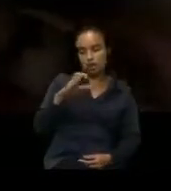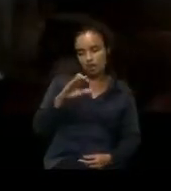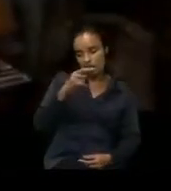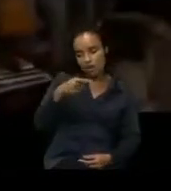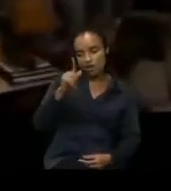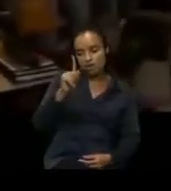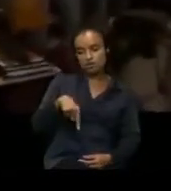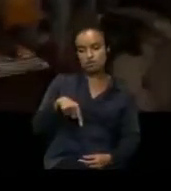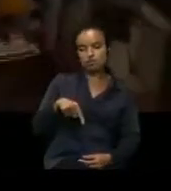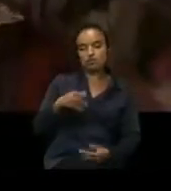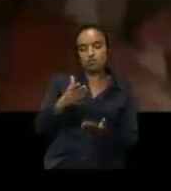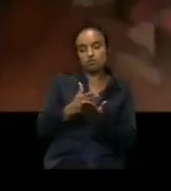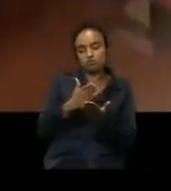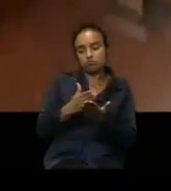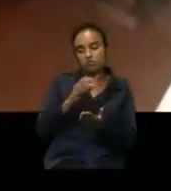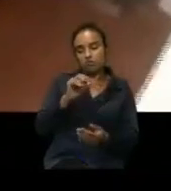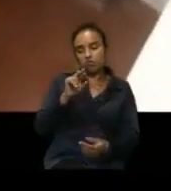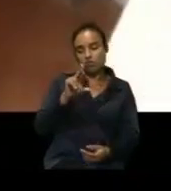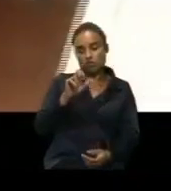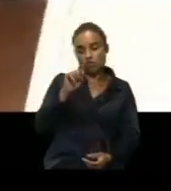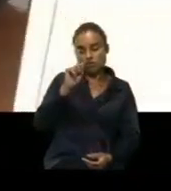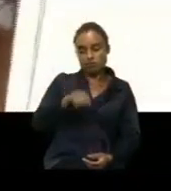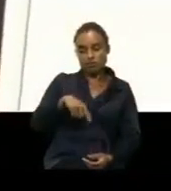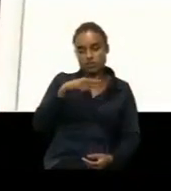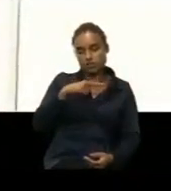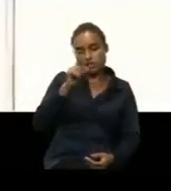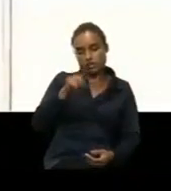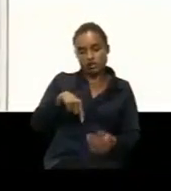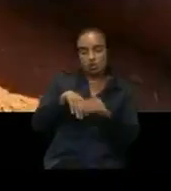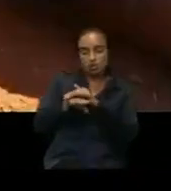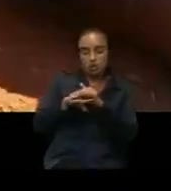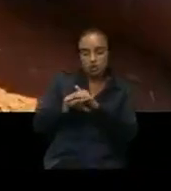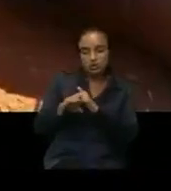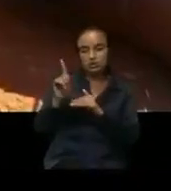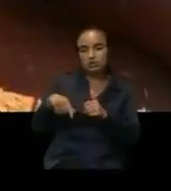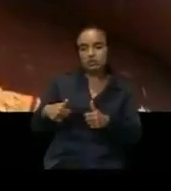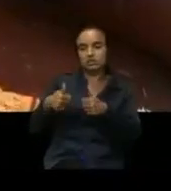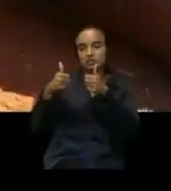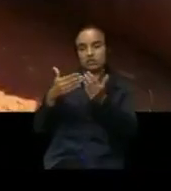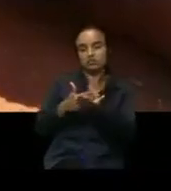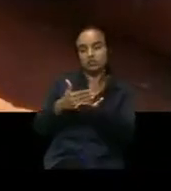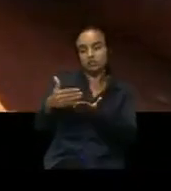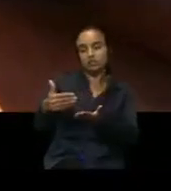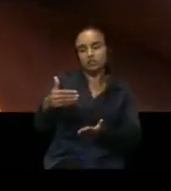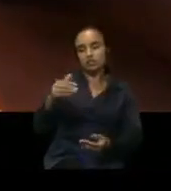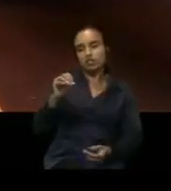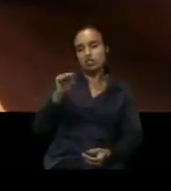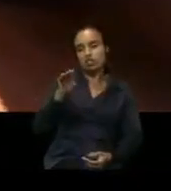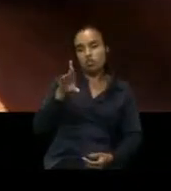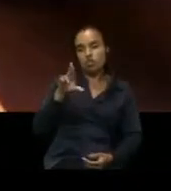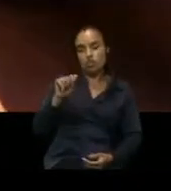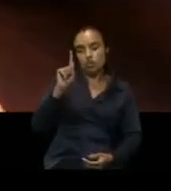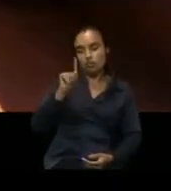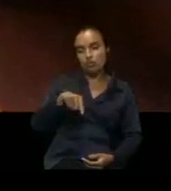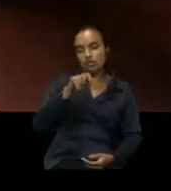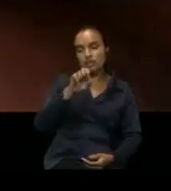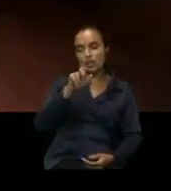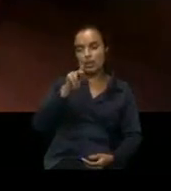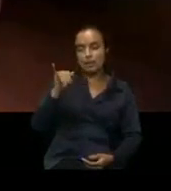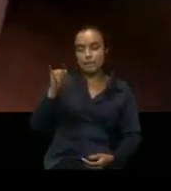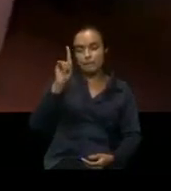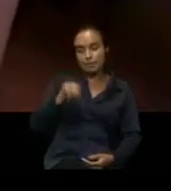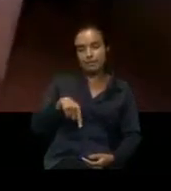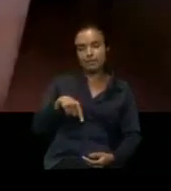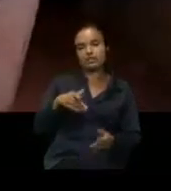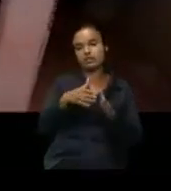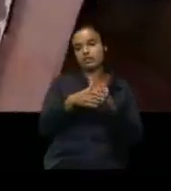olha só, é para guardar o essencial para aquele início da obra, tá? EPI e alguns equipamentos e ferramentas. Aí